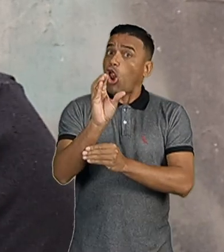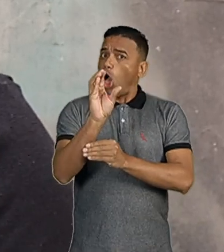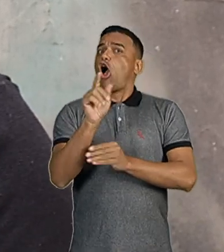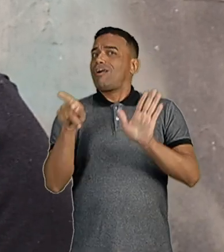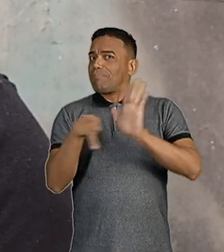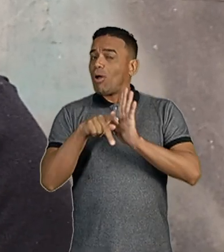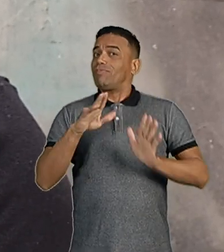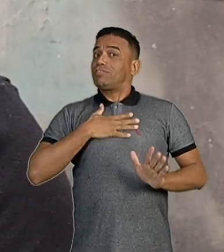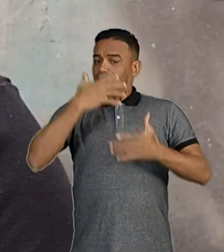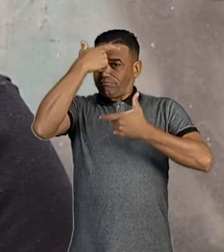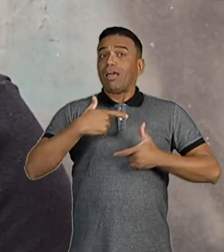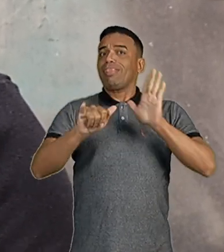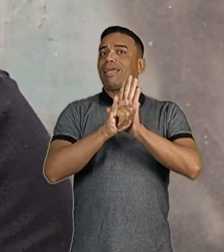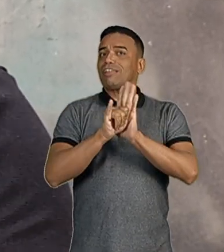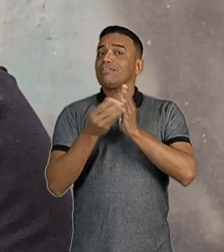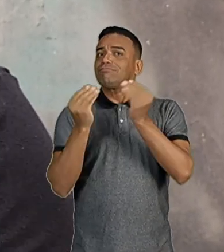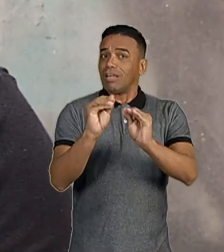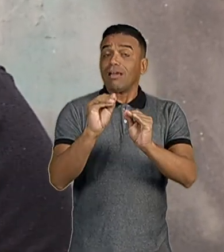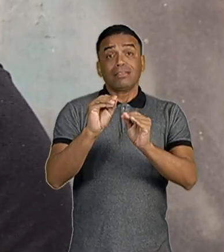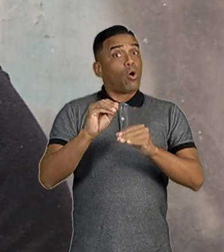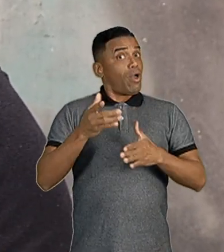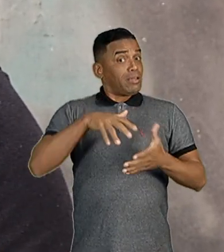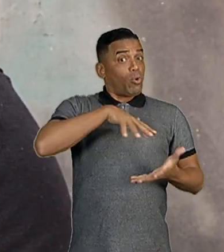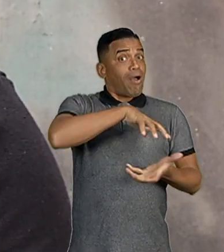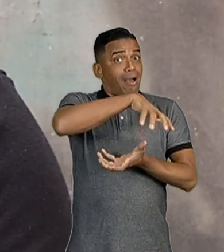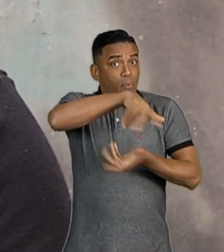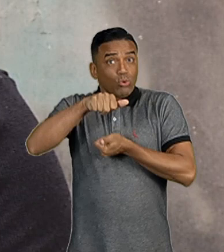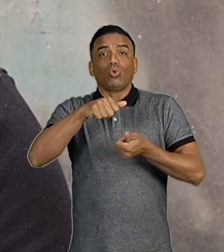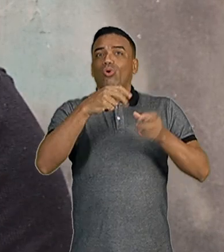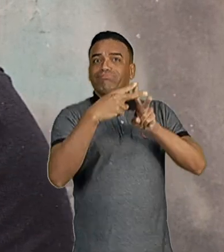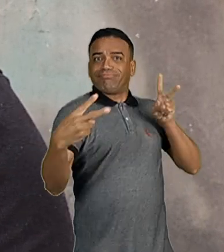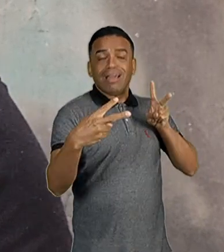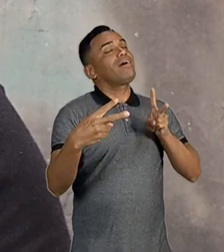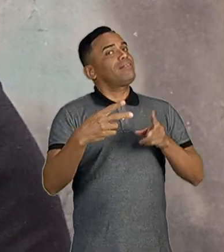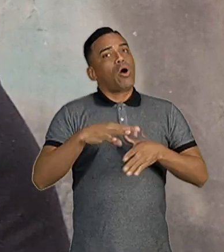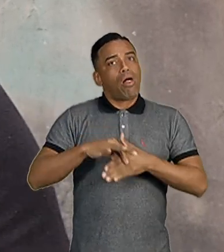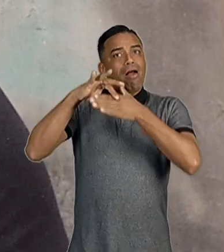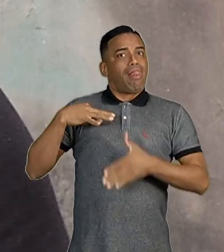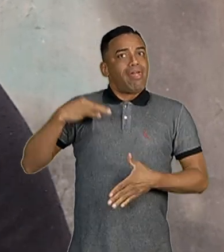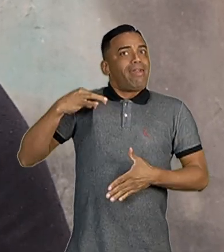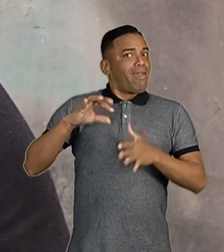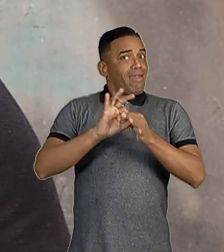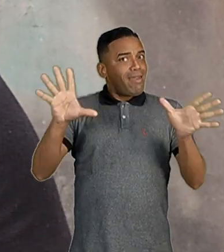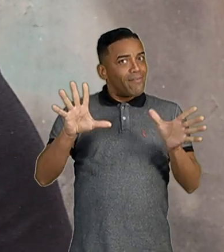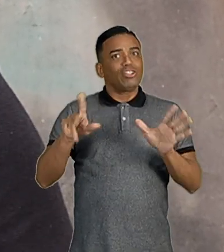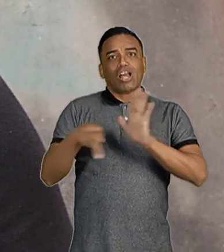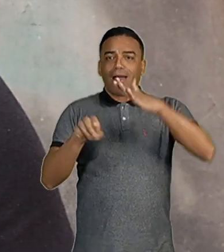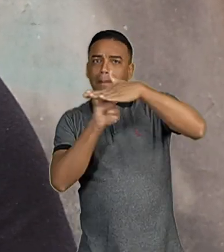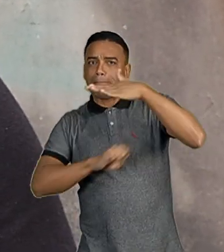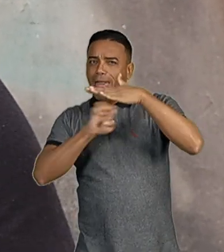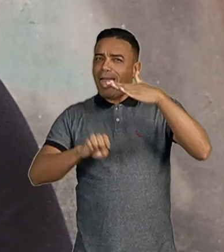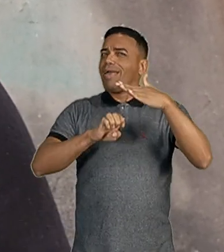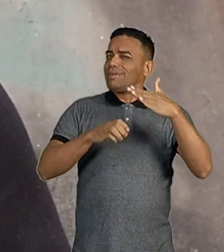cuidado em ser quem você quer ser no mundo digital, porque o quem você é no mundo digital não é tão espontâneo e voluntário como